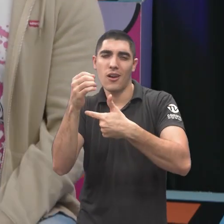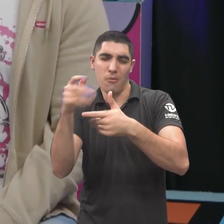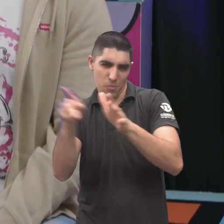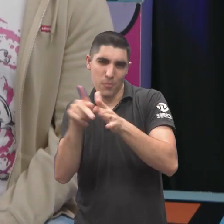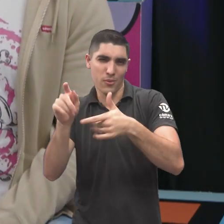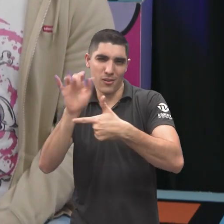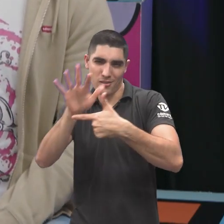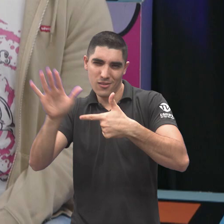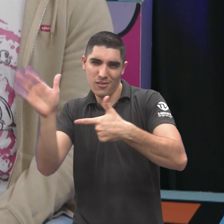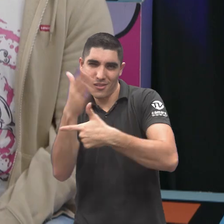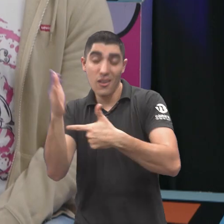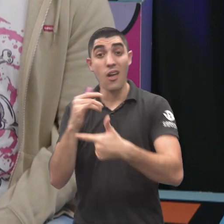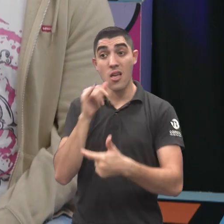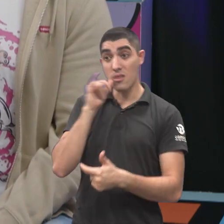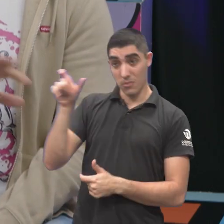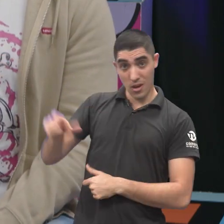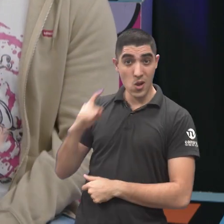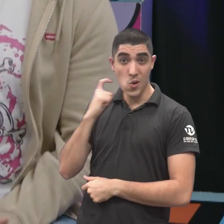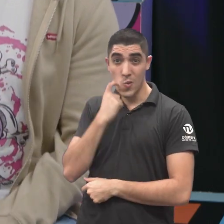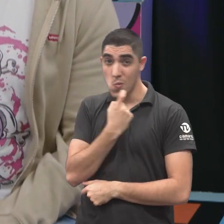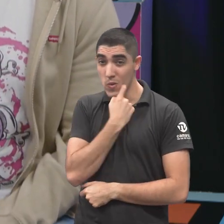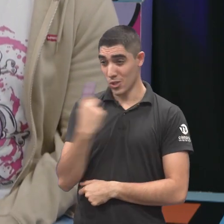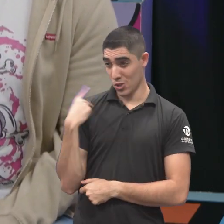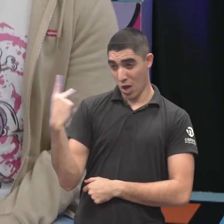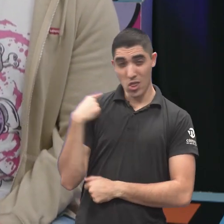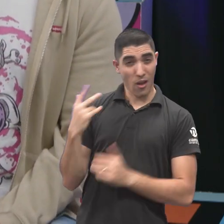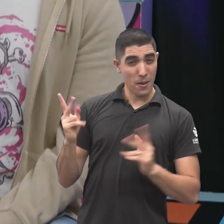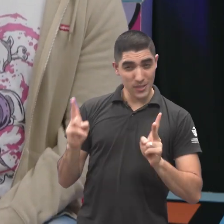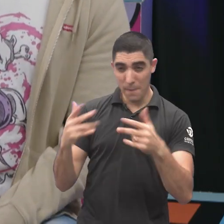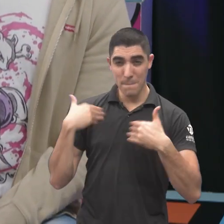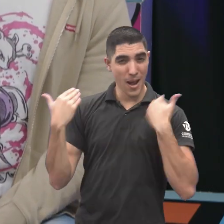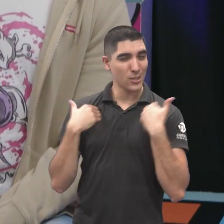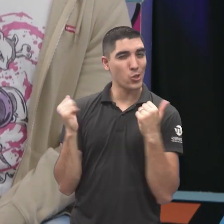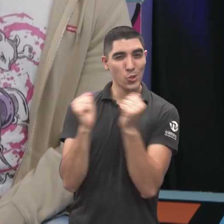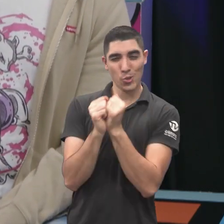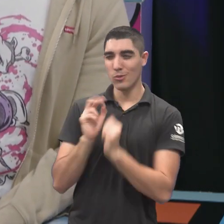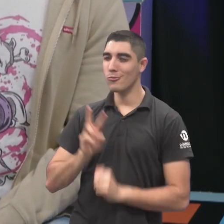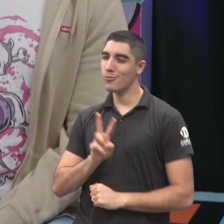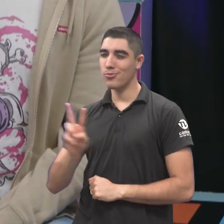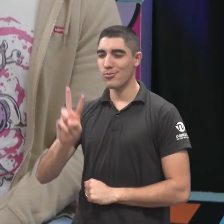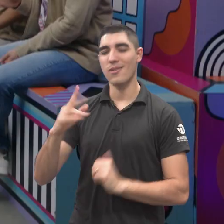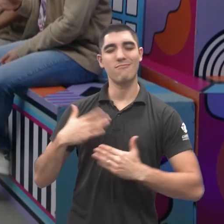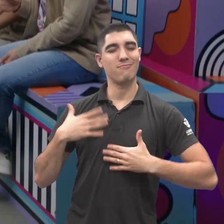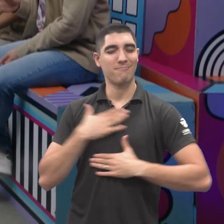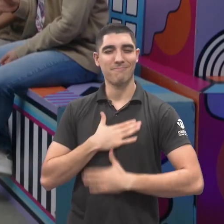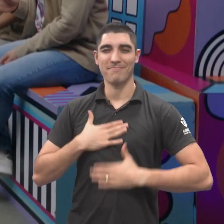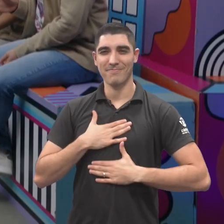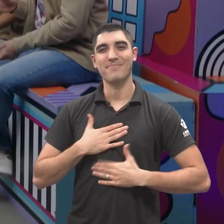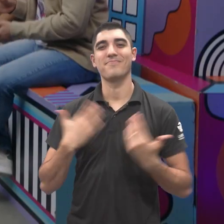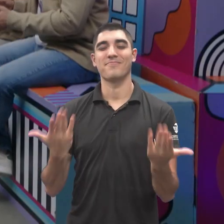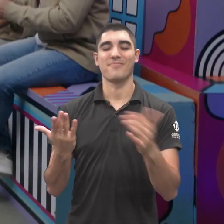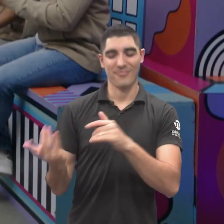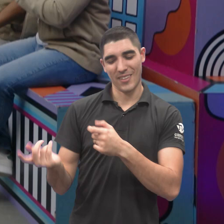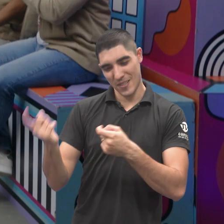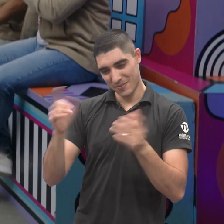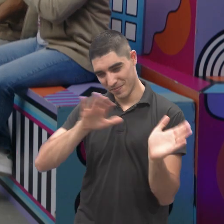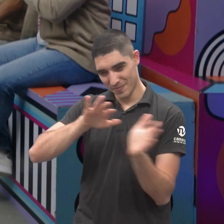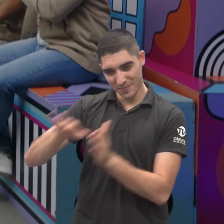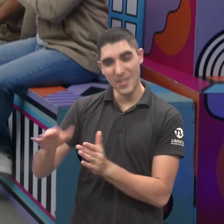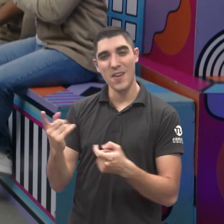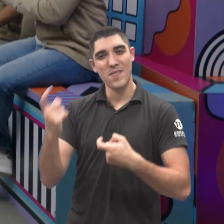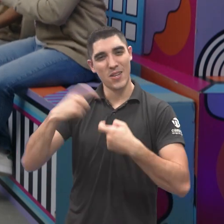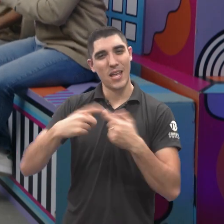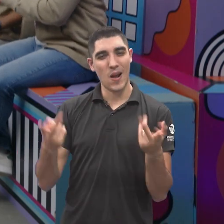legal, inclusive quando eu saio com a Luísa Minas, é sempre muito divertido. Agora, o Renan, voltando aqui pro nosso papo no estúdio, a gente vê